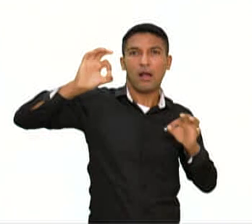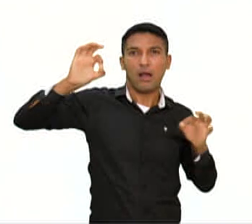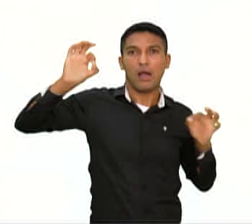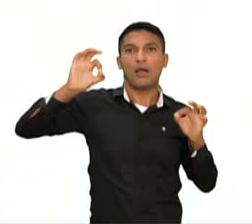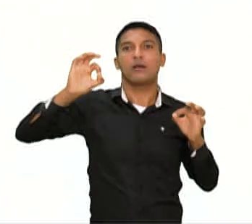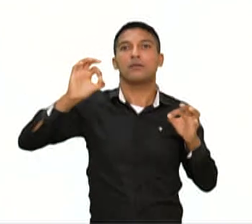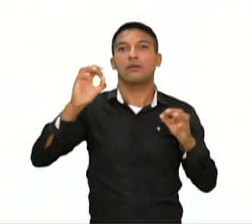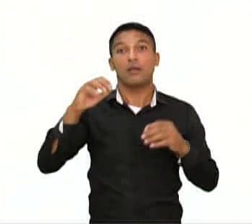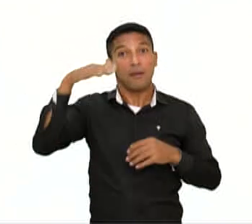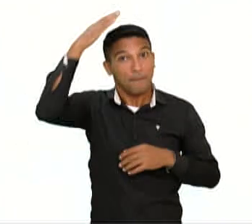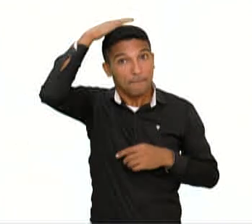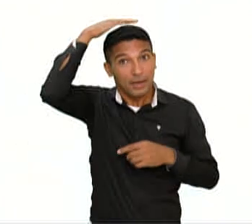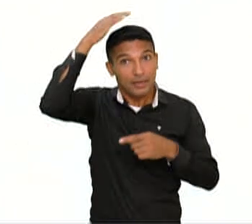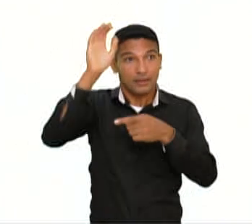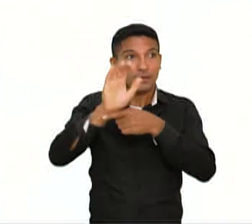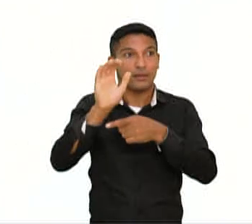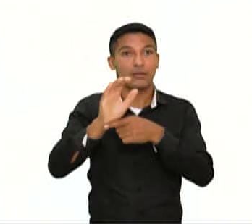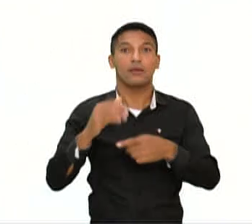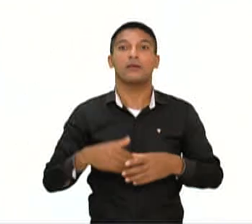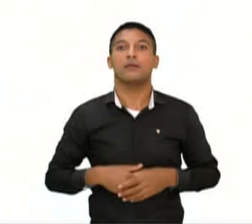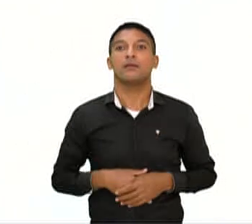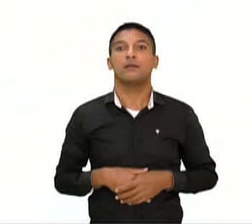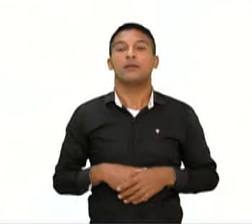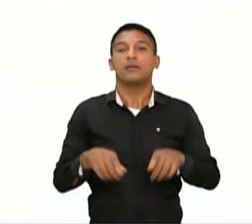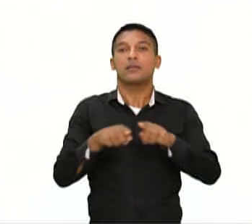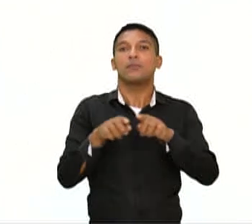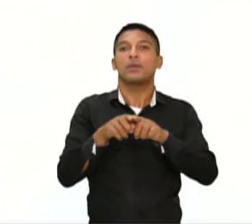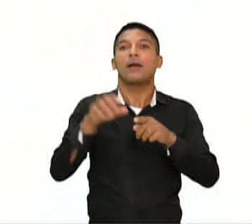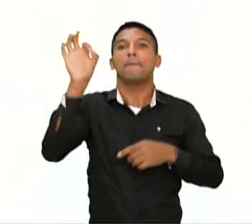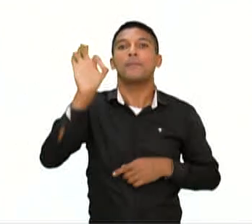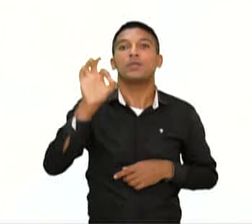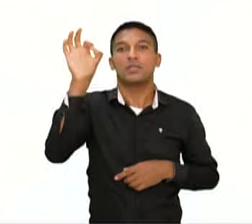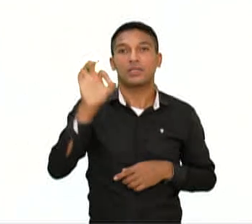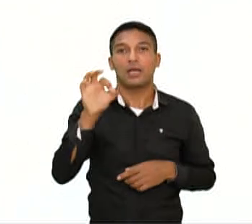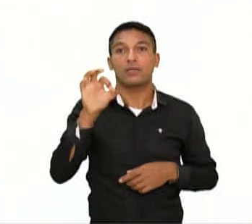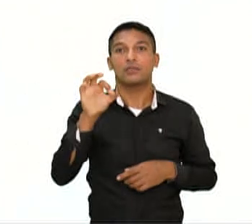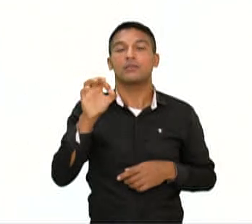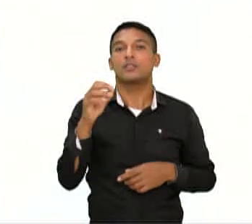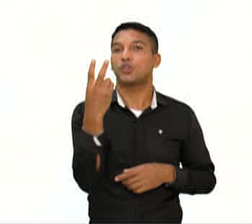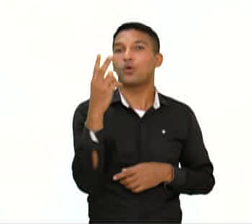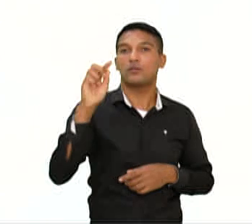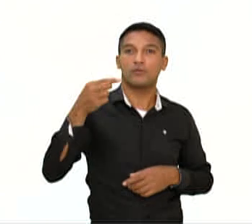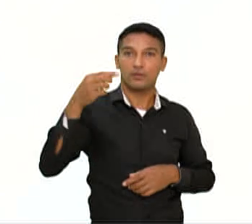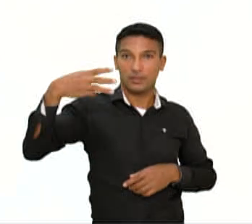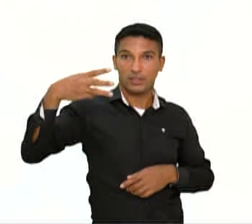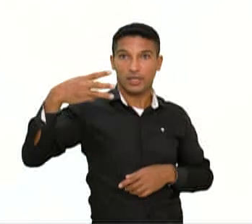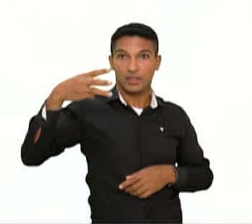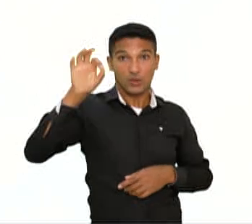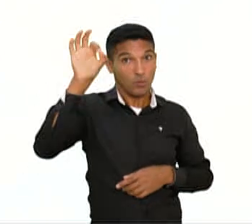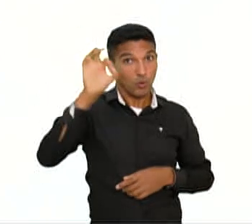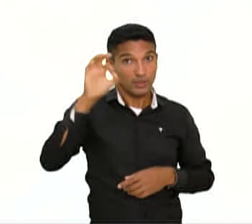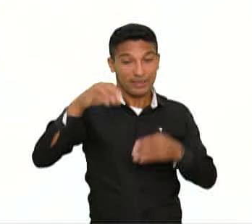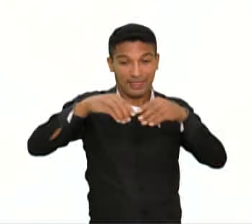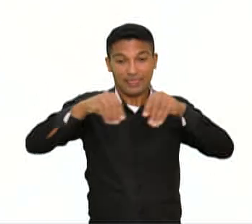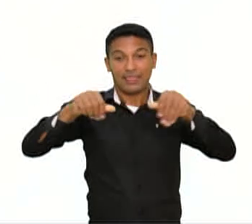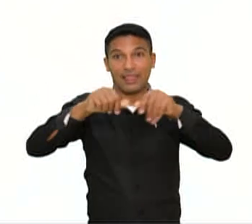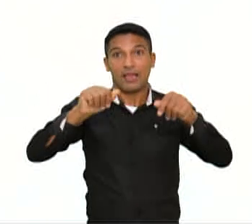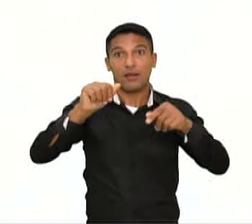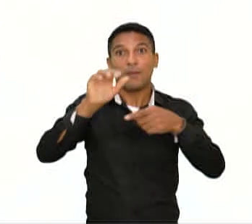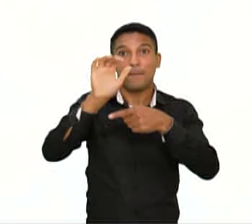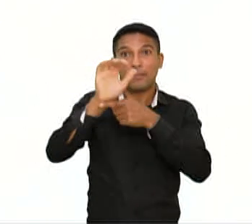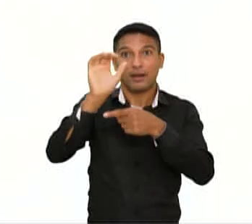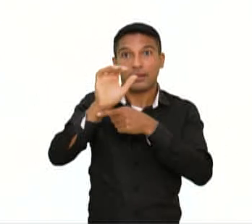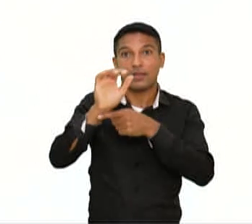nosso estado, quando se refere a Brasil, chega a 2,3% do território nacional. Fala sobre